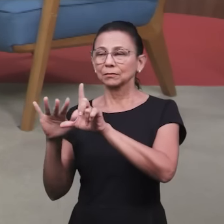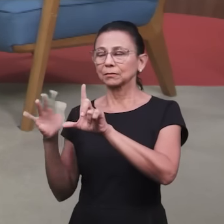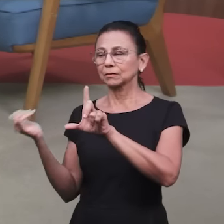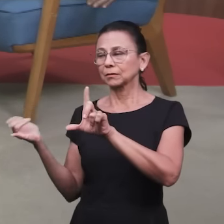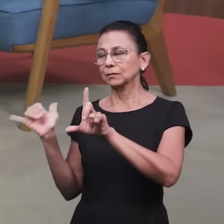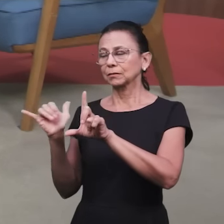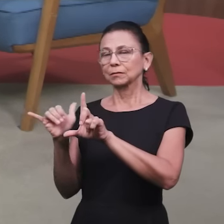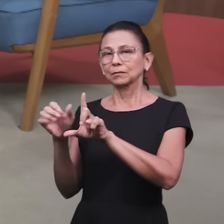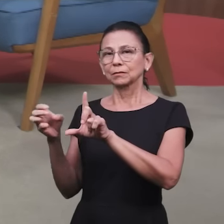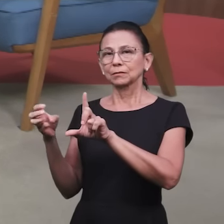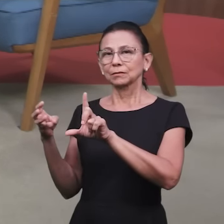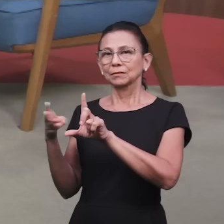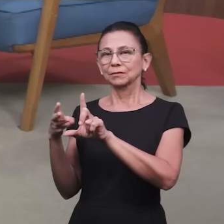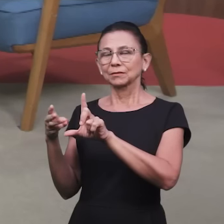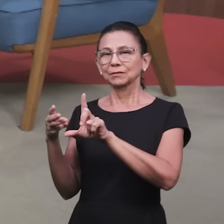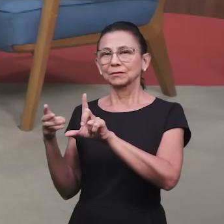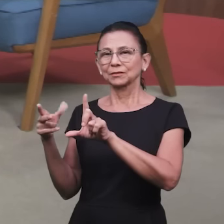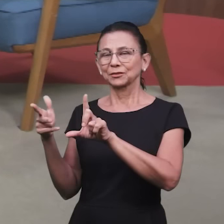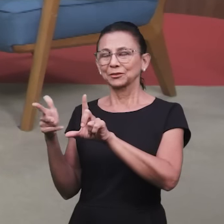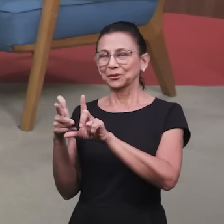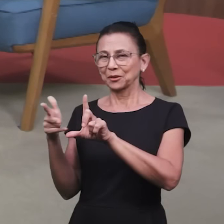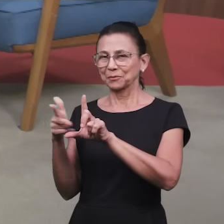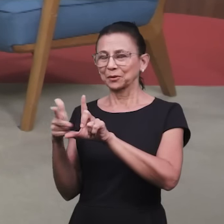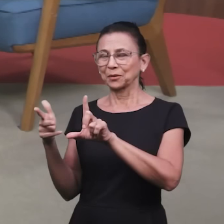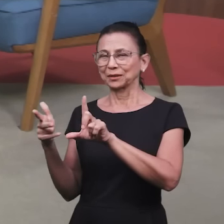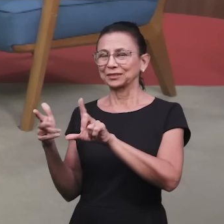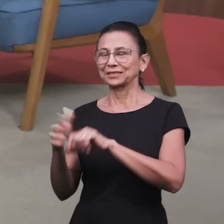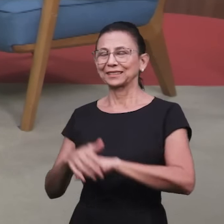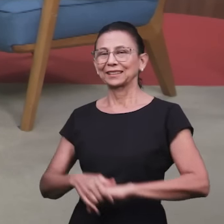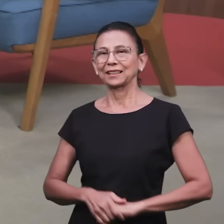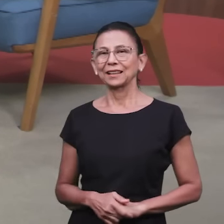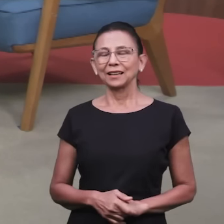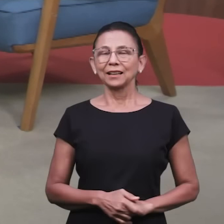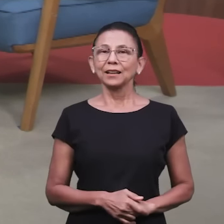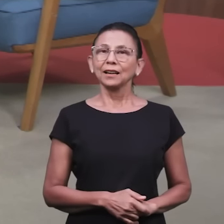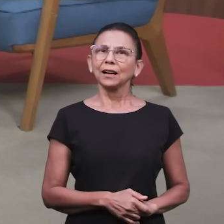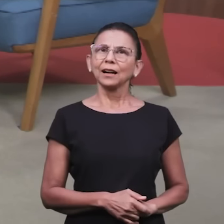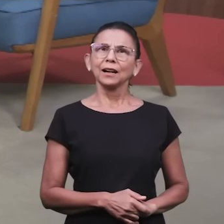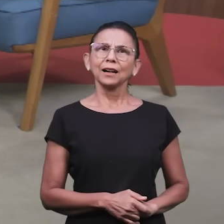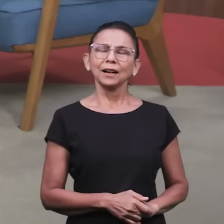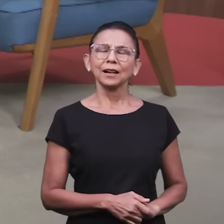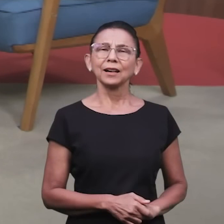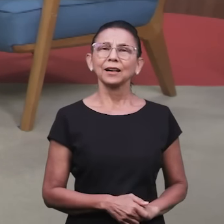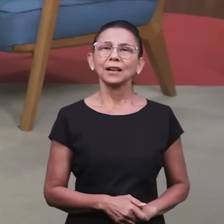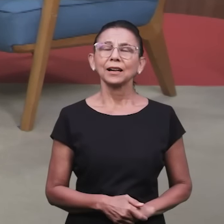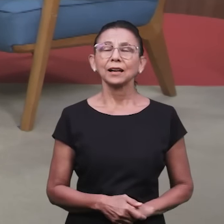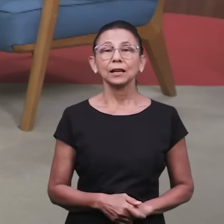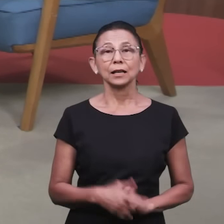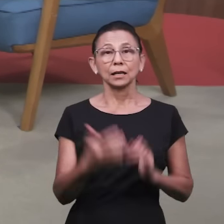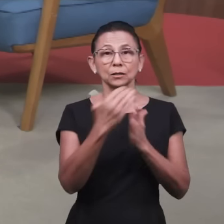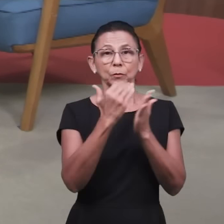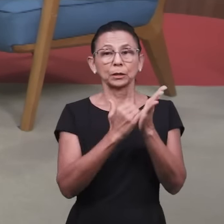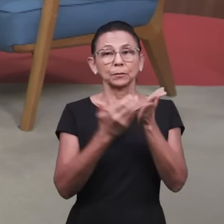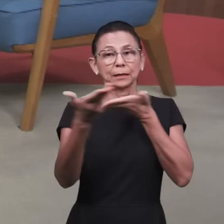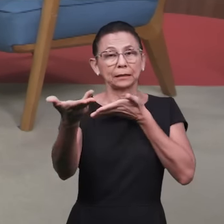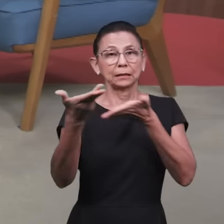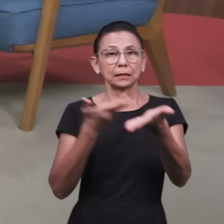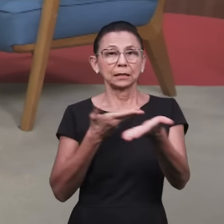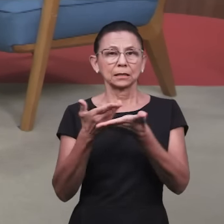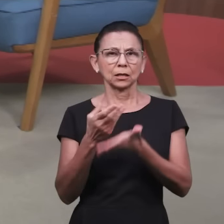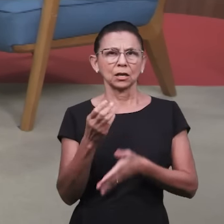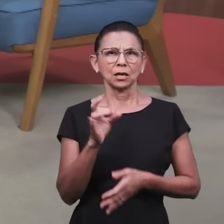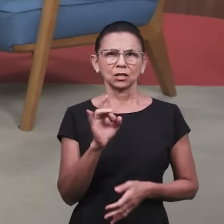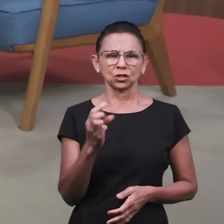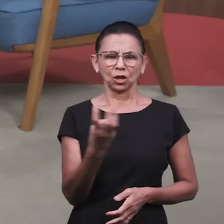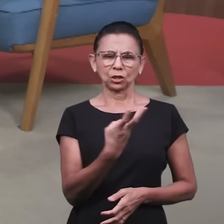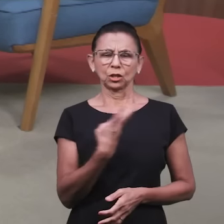será redirecionado e você manda essa informação para nós. É uma bênção porque é um programa interativo, não estamos apenas nós